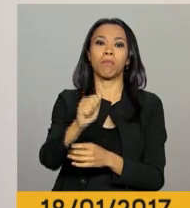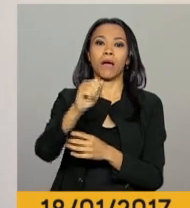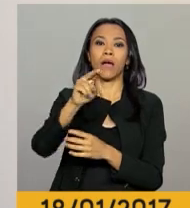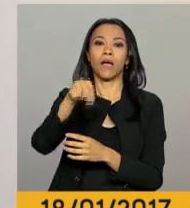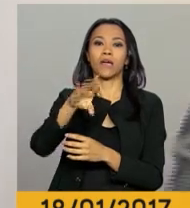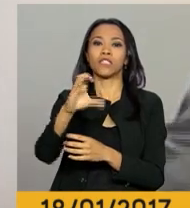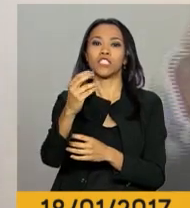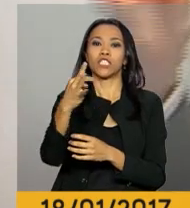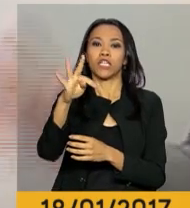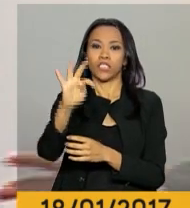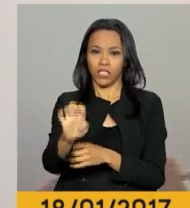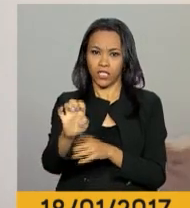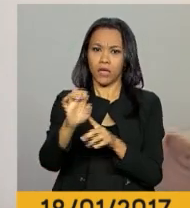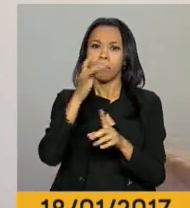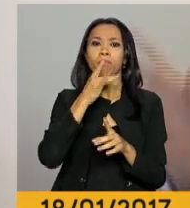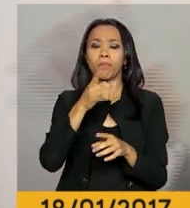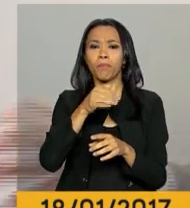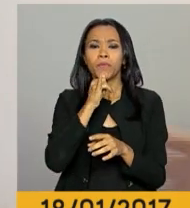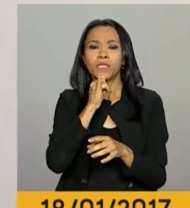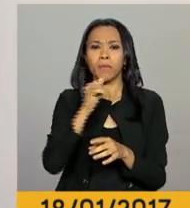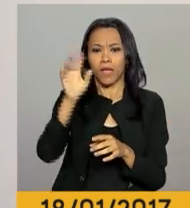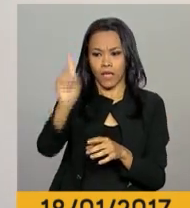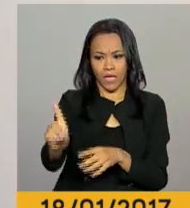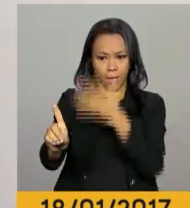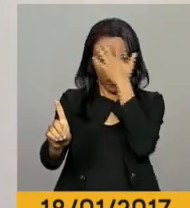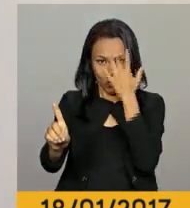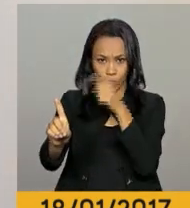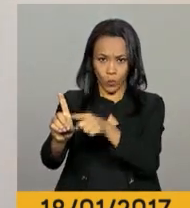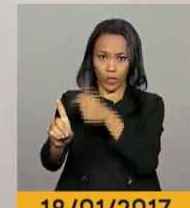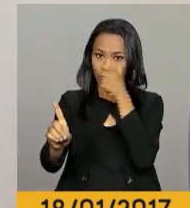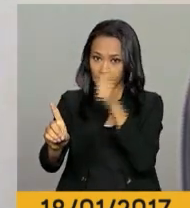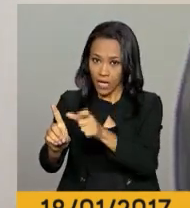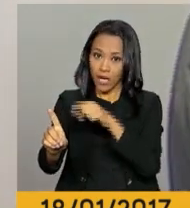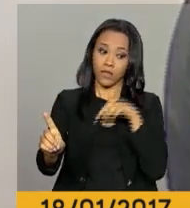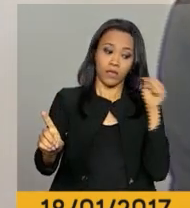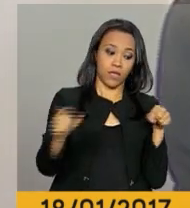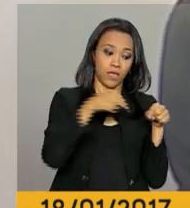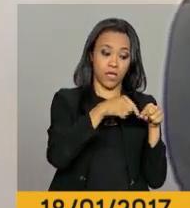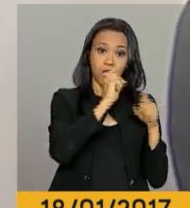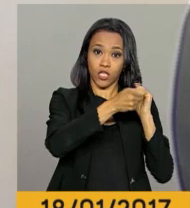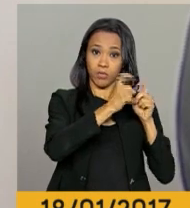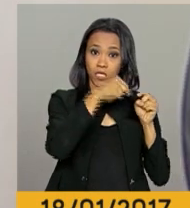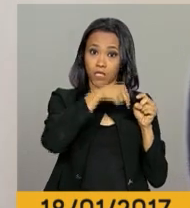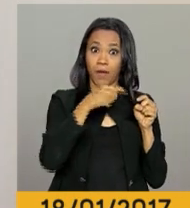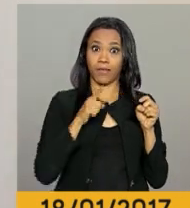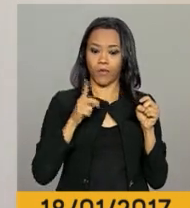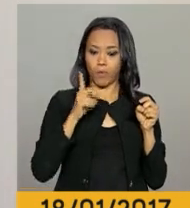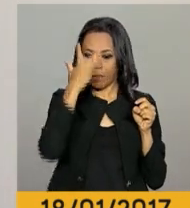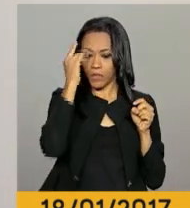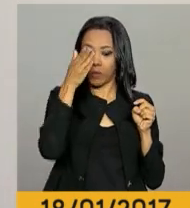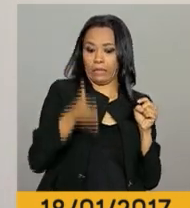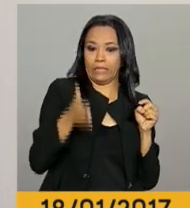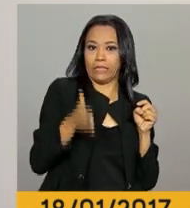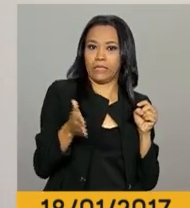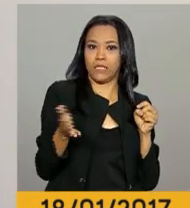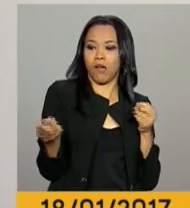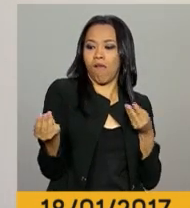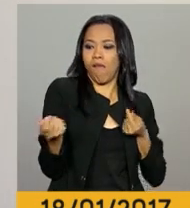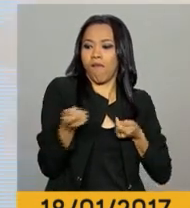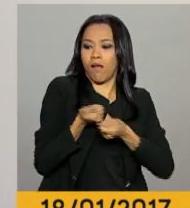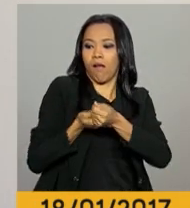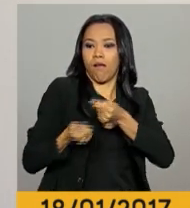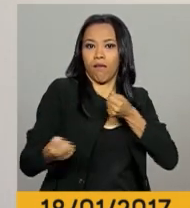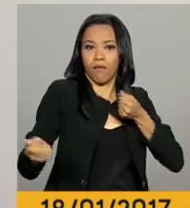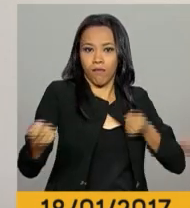interessado e aquele que está no guichê Ou aquele que está na administração e deu Outros tantos exemplos naquela oportunidade